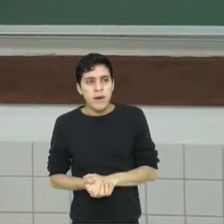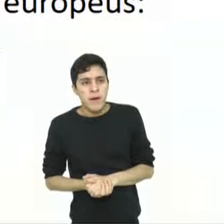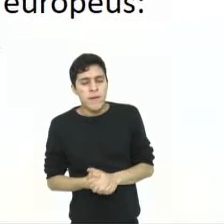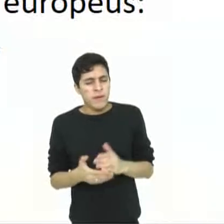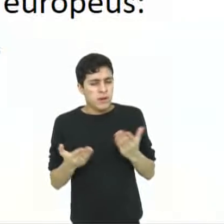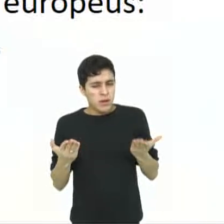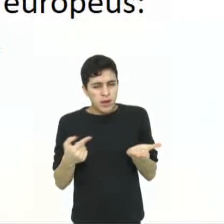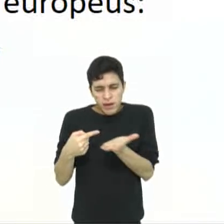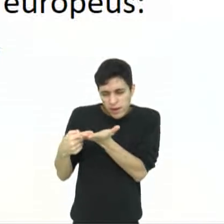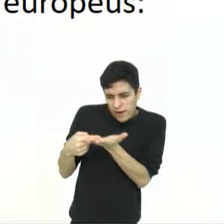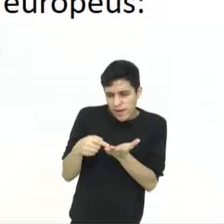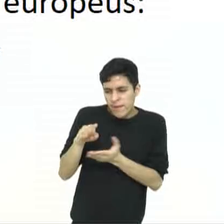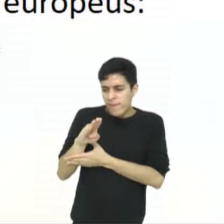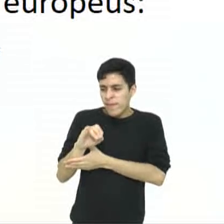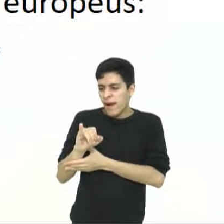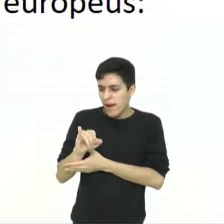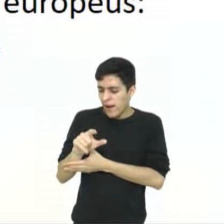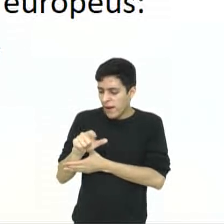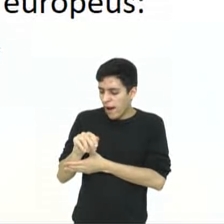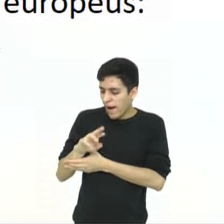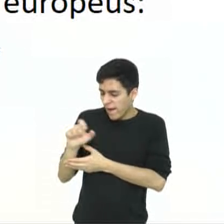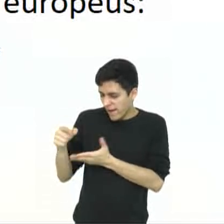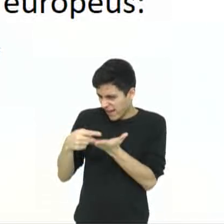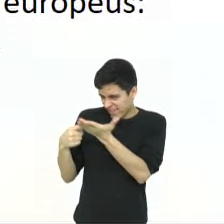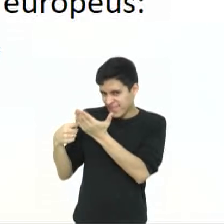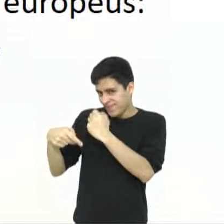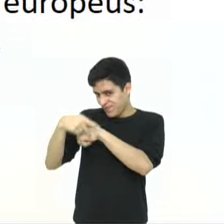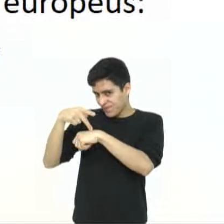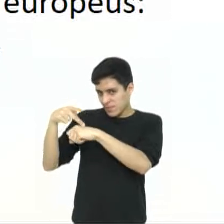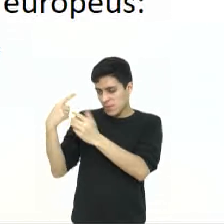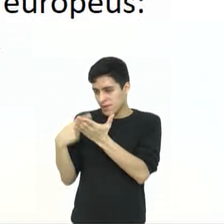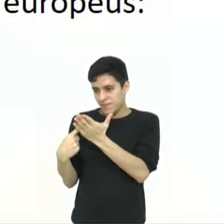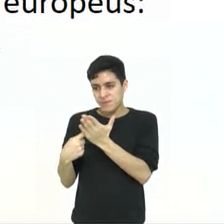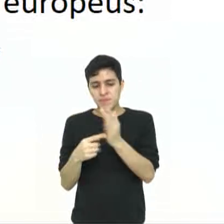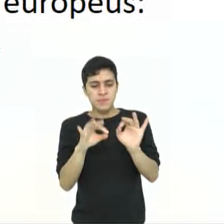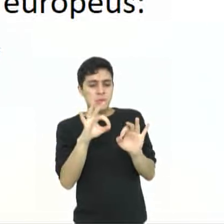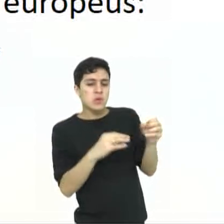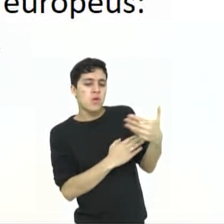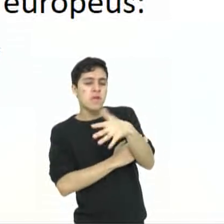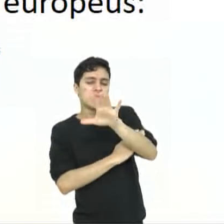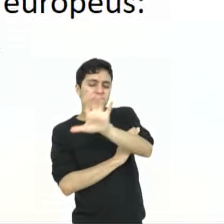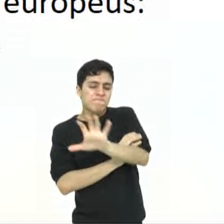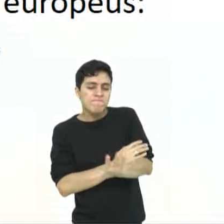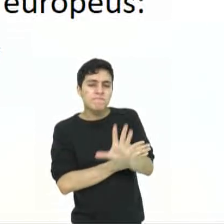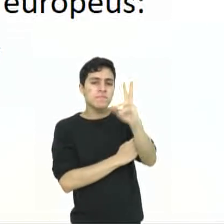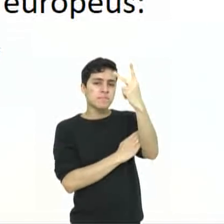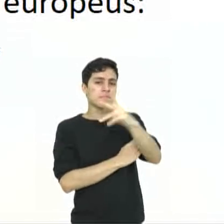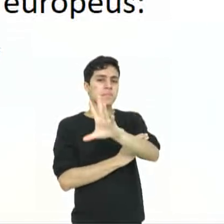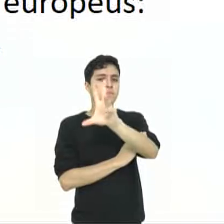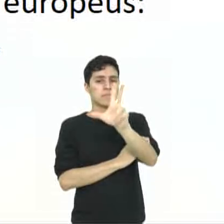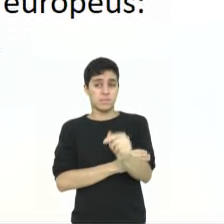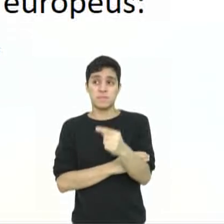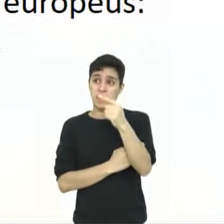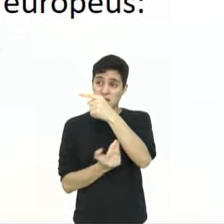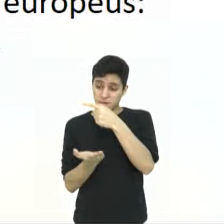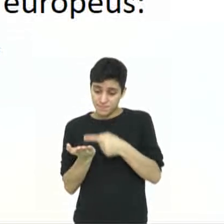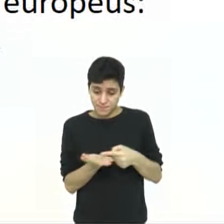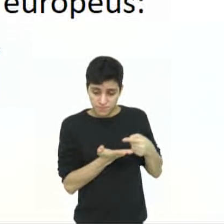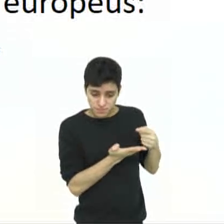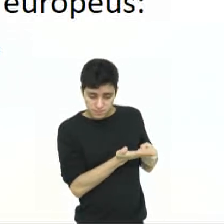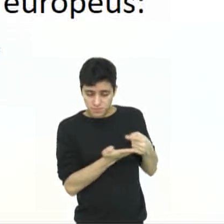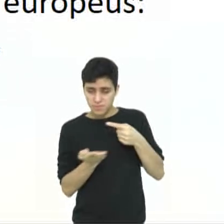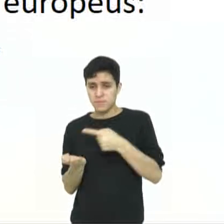Os tratados bilaterais que se seguiram à conferência desenharam um novo mapa da África. São os tratados bilaterais que surgem,